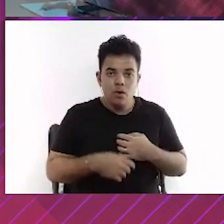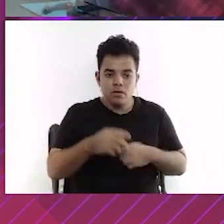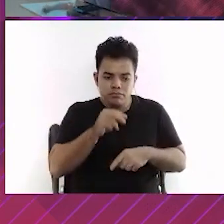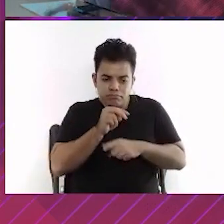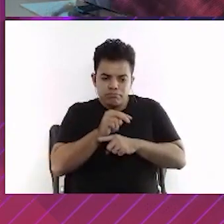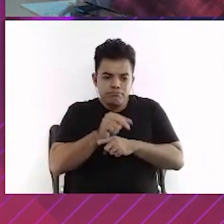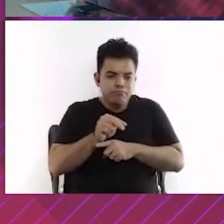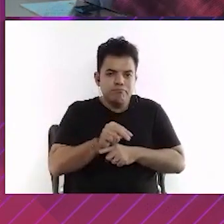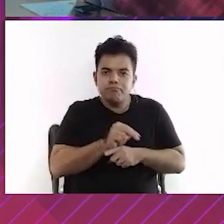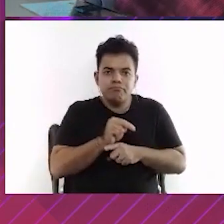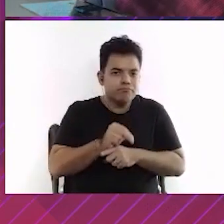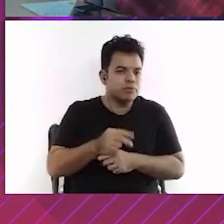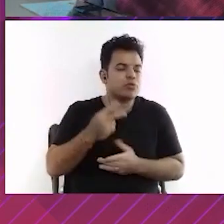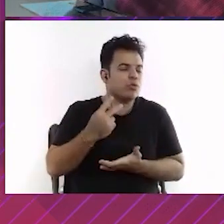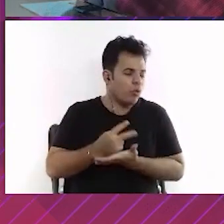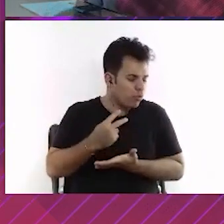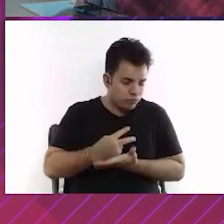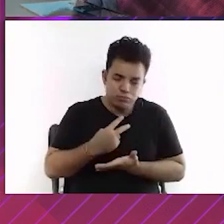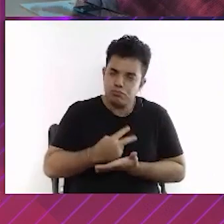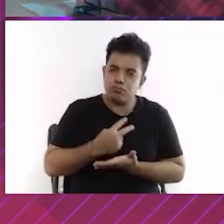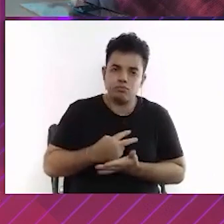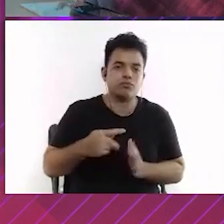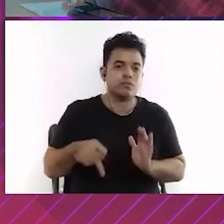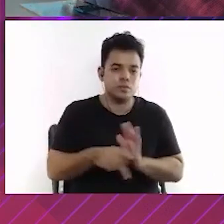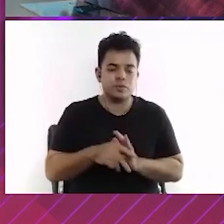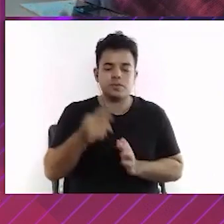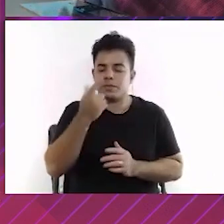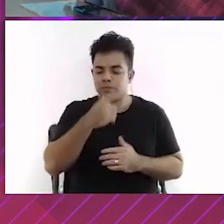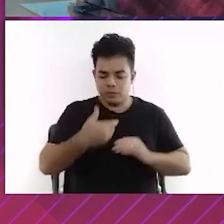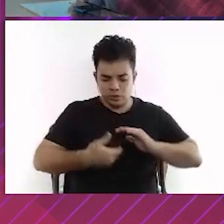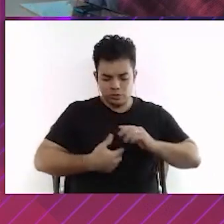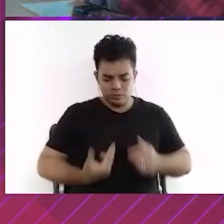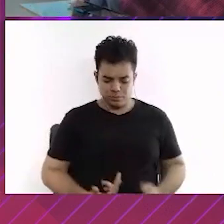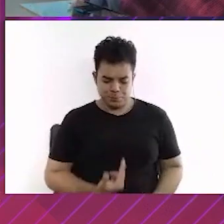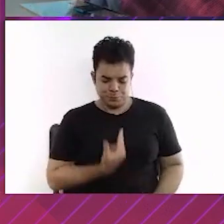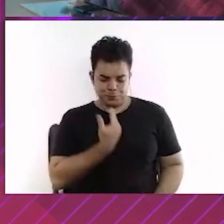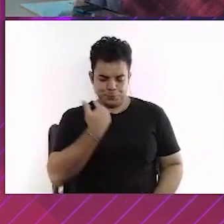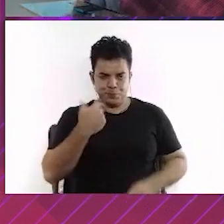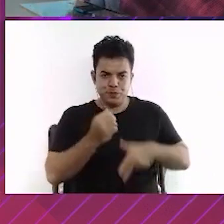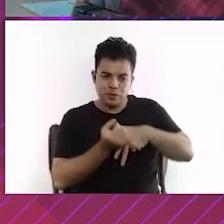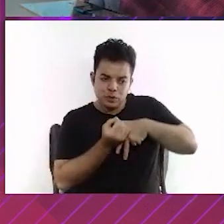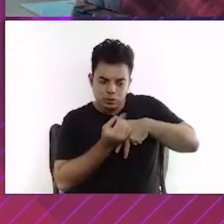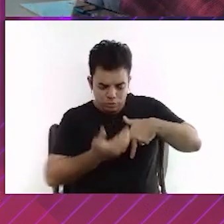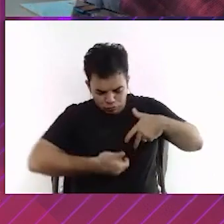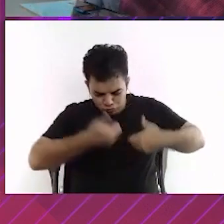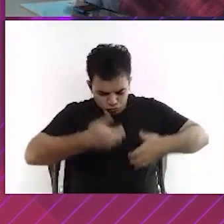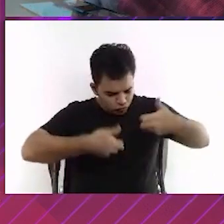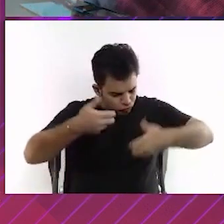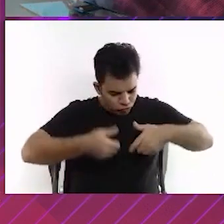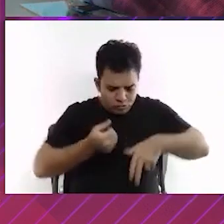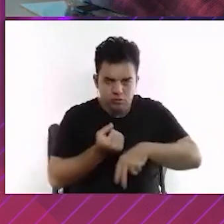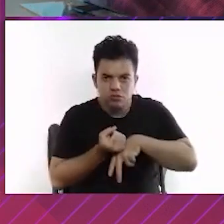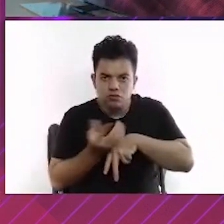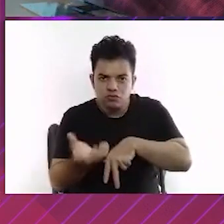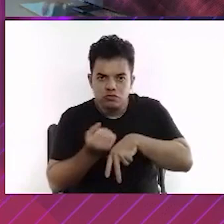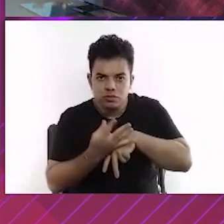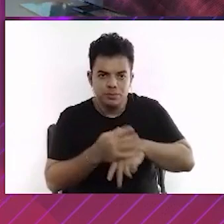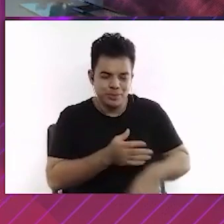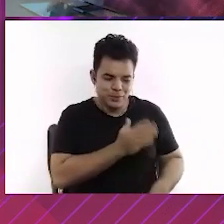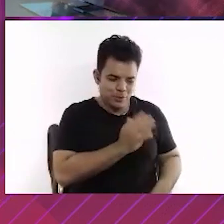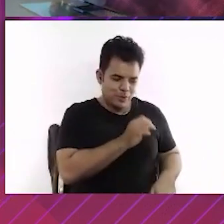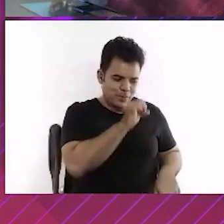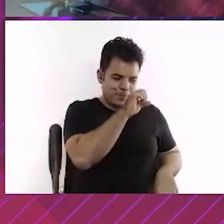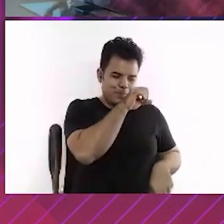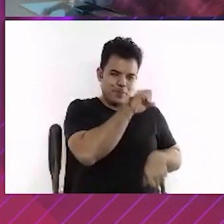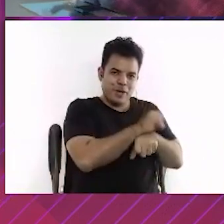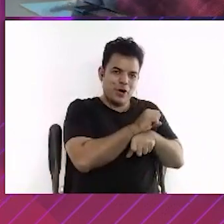preservados, fazendo com que eles consigam ser retirados e transplantados em outra pessoa, diferente de um falecido de morte circulatória, que não consegue